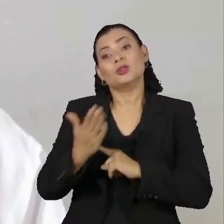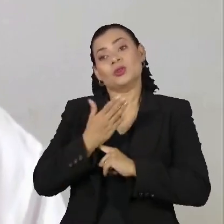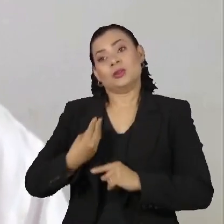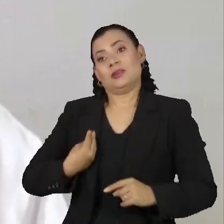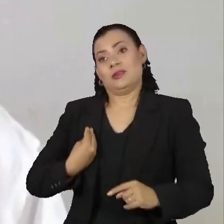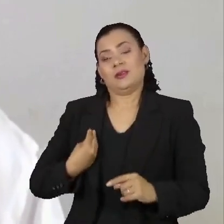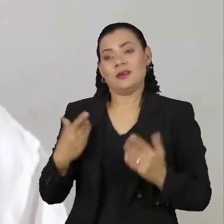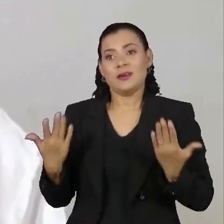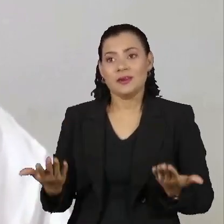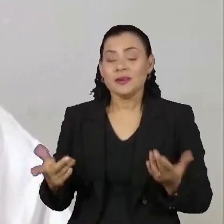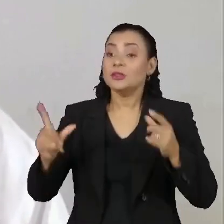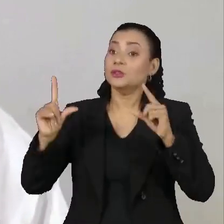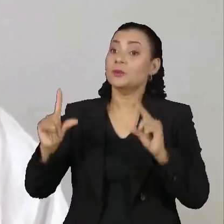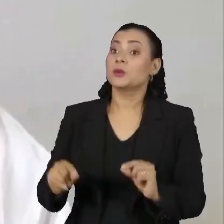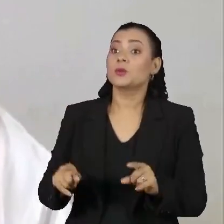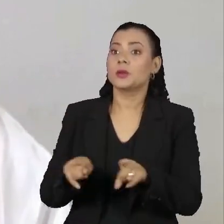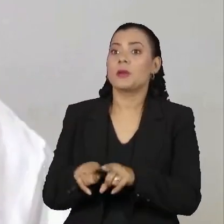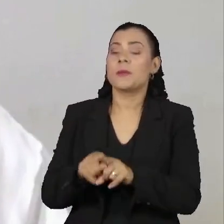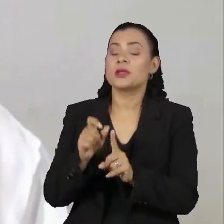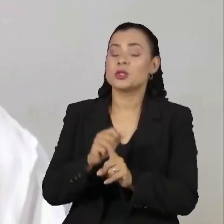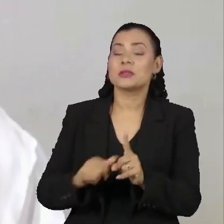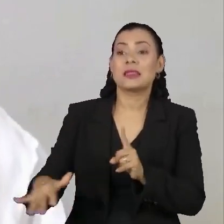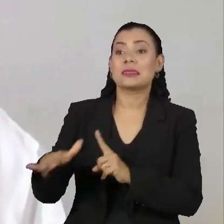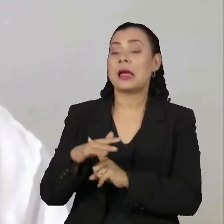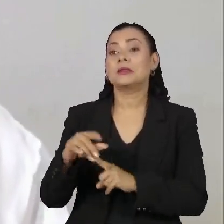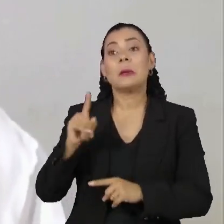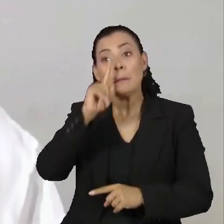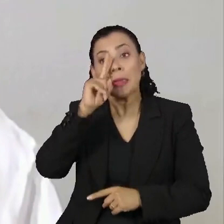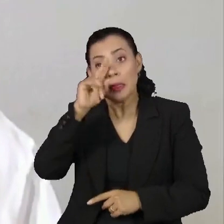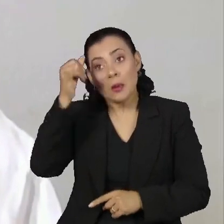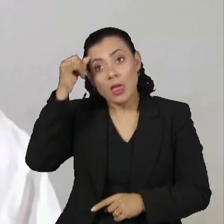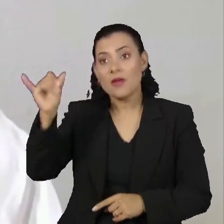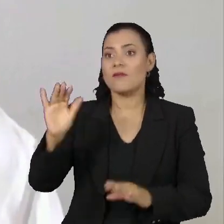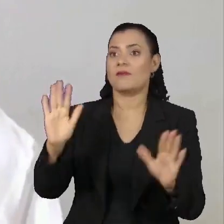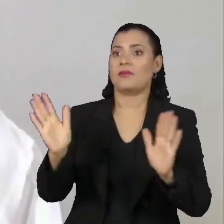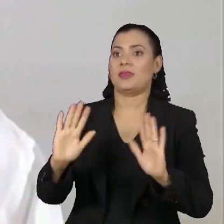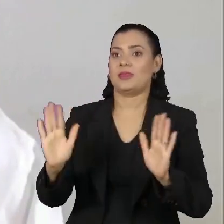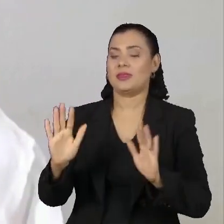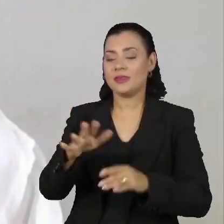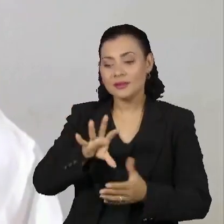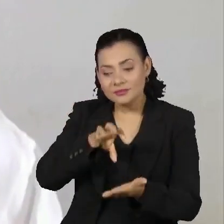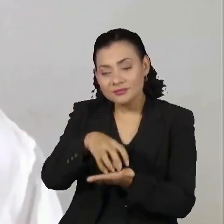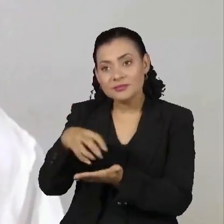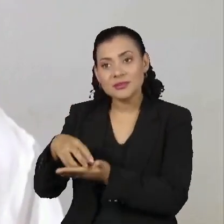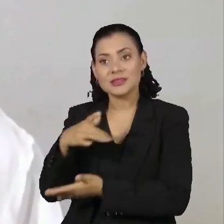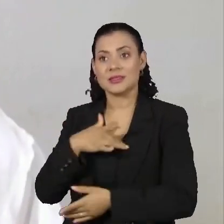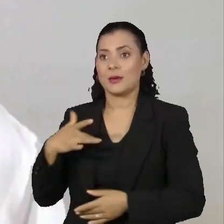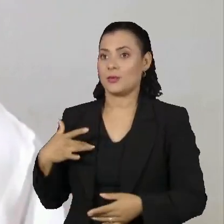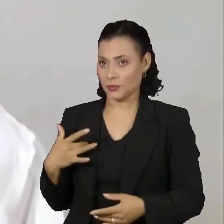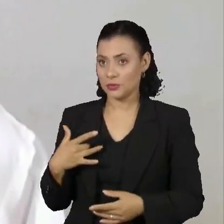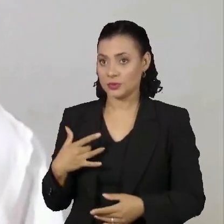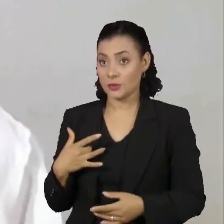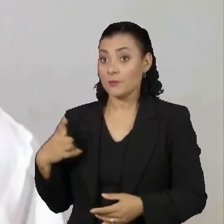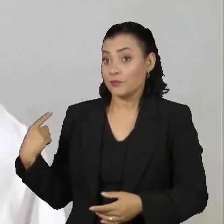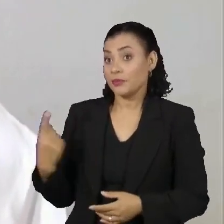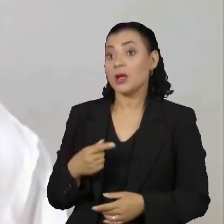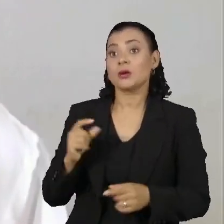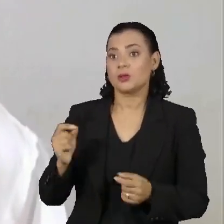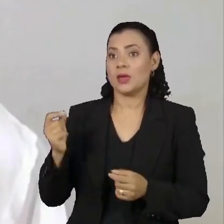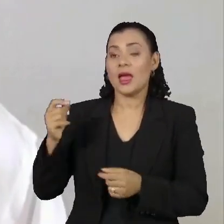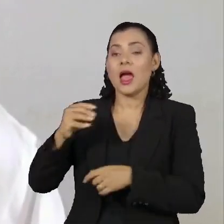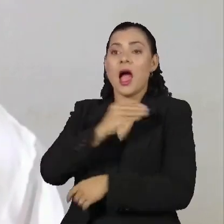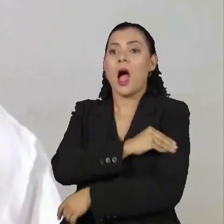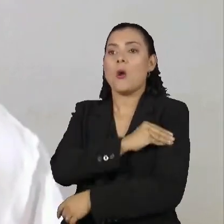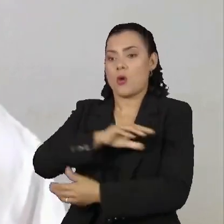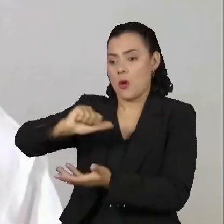diminui muito os custos da sociedade e os custos das instituições de saúde. Nós estamos comprando menos álcool gel,